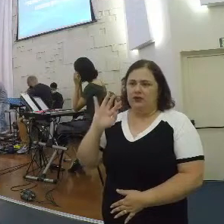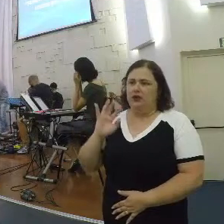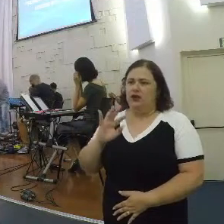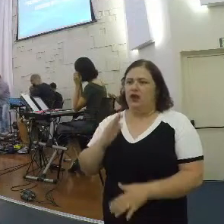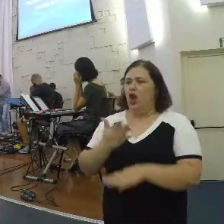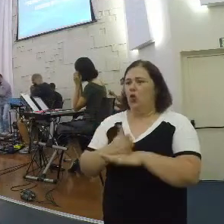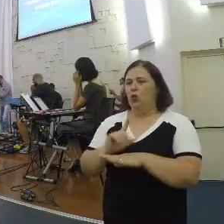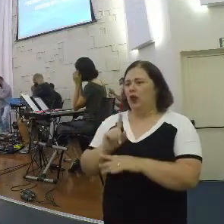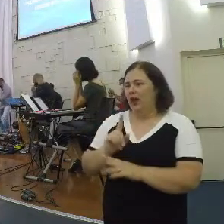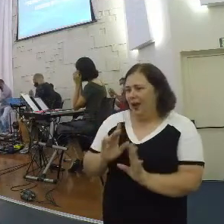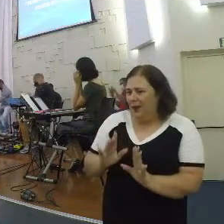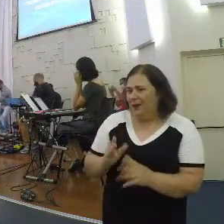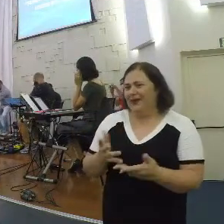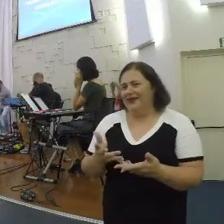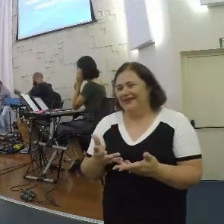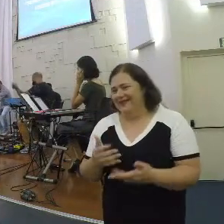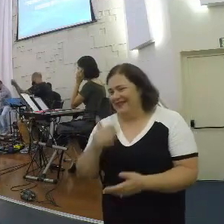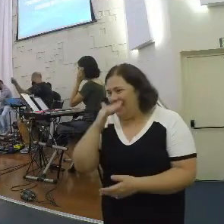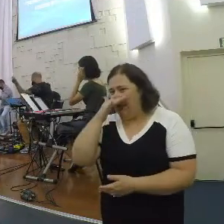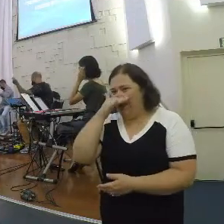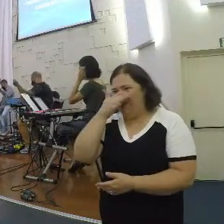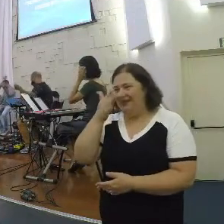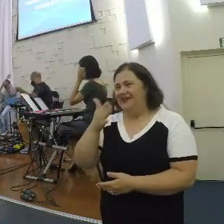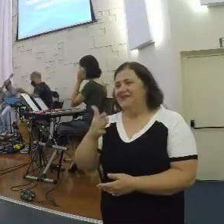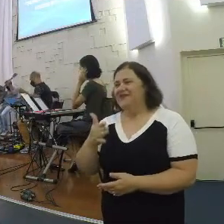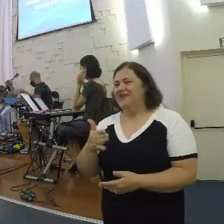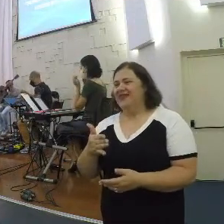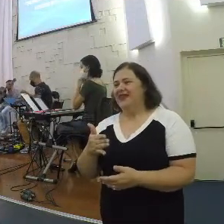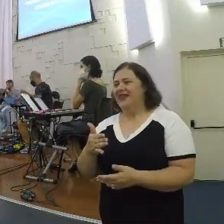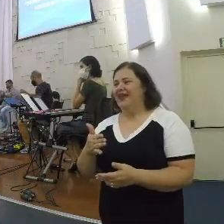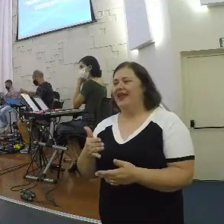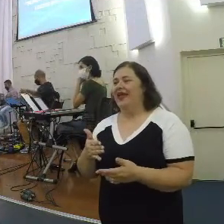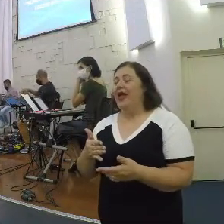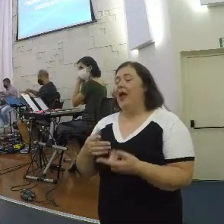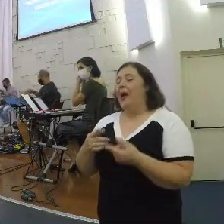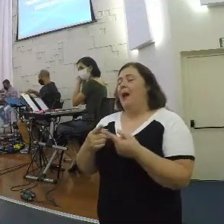meu ver, está na categoria dos mais emocionantes, dos mais tocantes. Vamos cantar esse